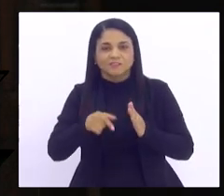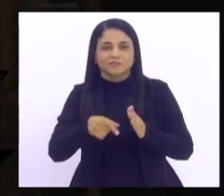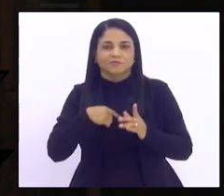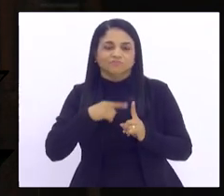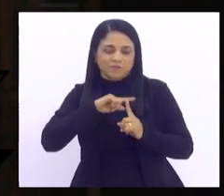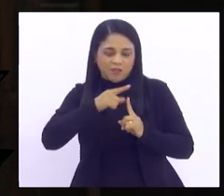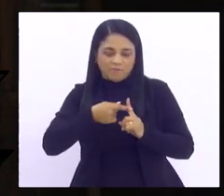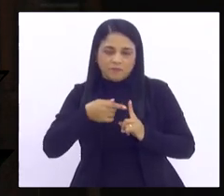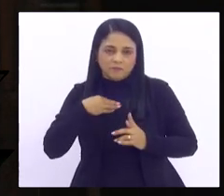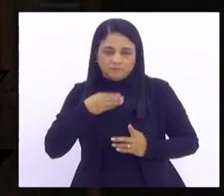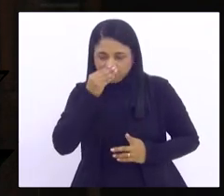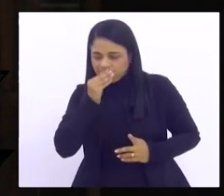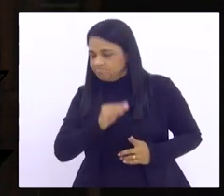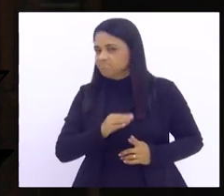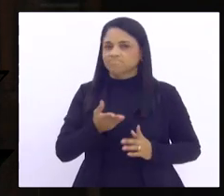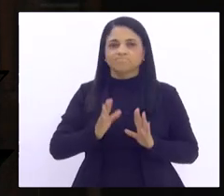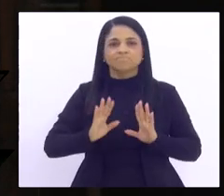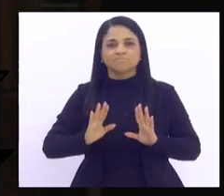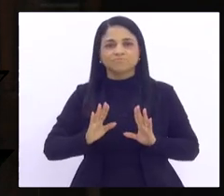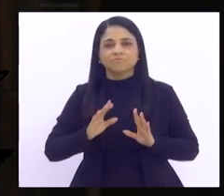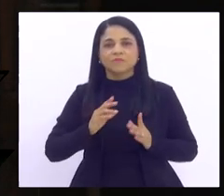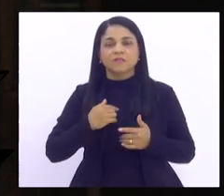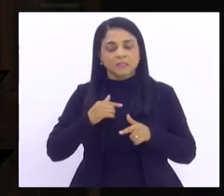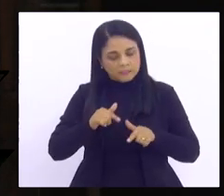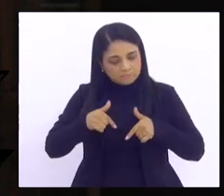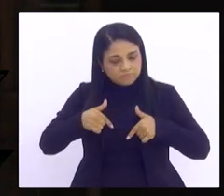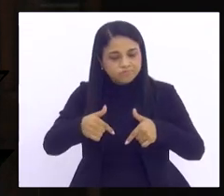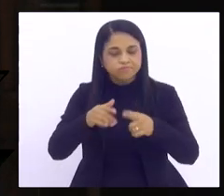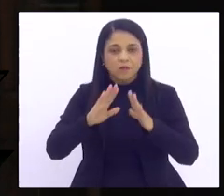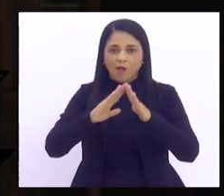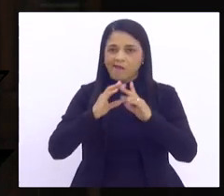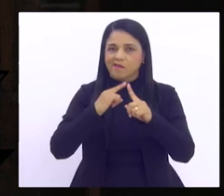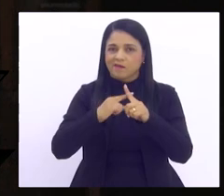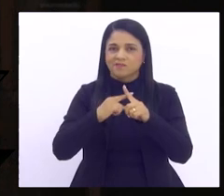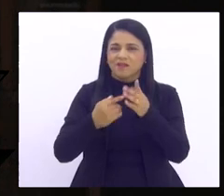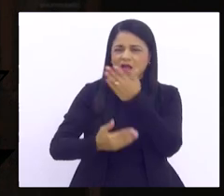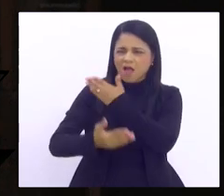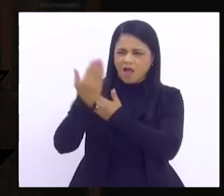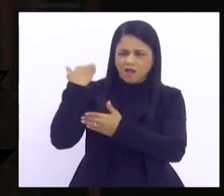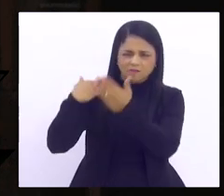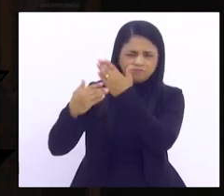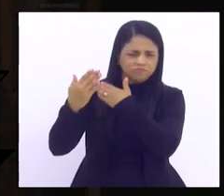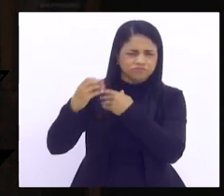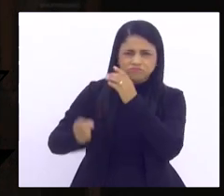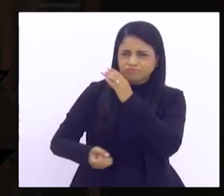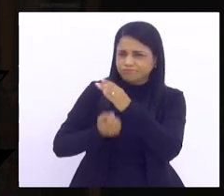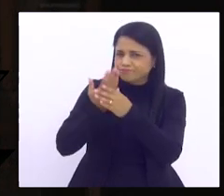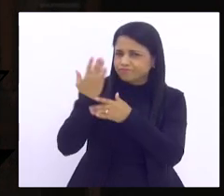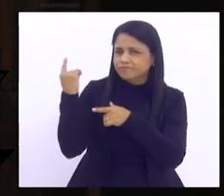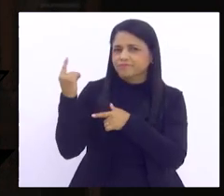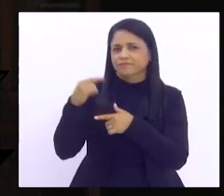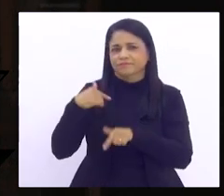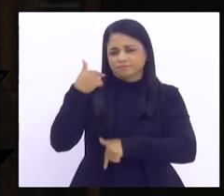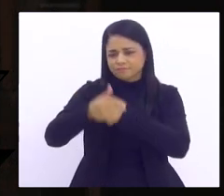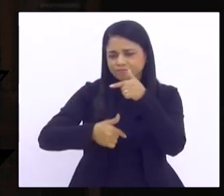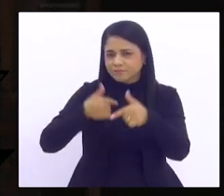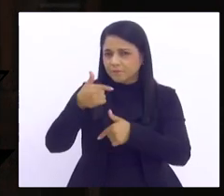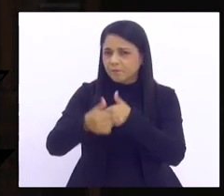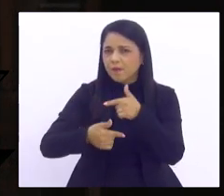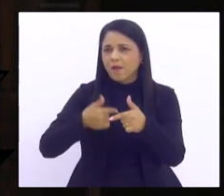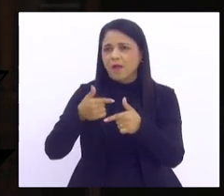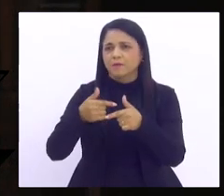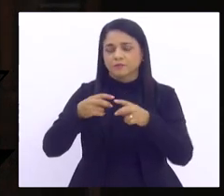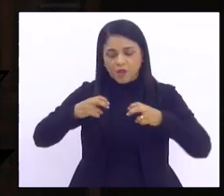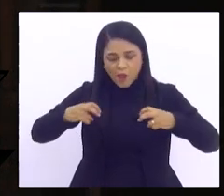desejada. A Igreja tem muitas obras para isso. Isso desde a antiguidade. Não é? Havia aquela roda